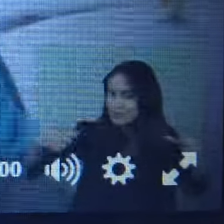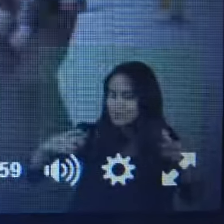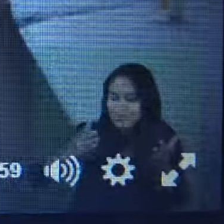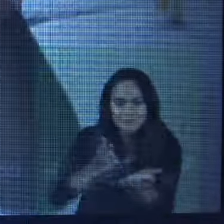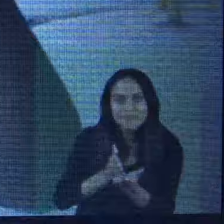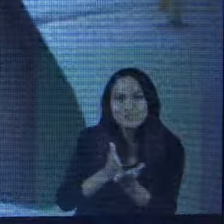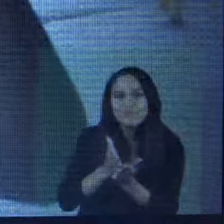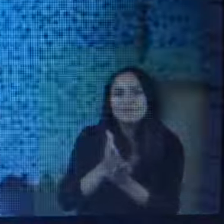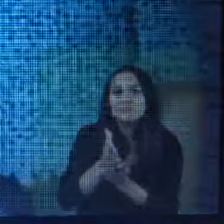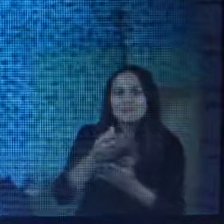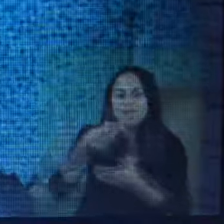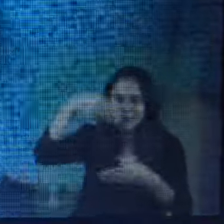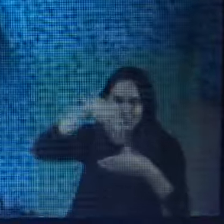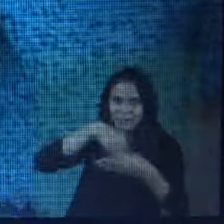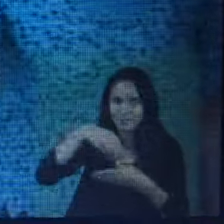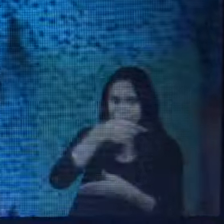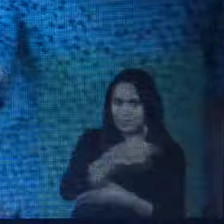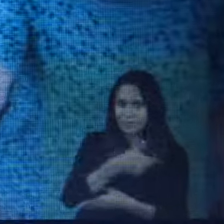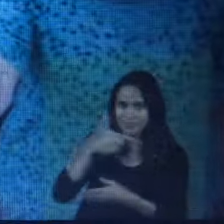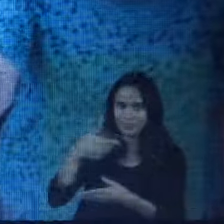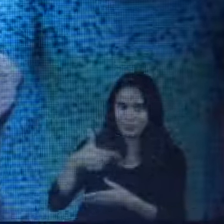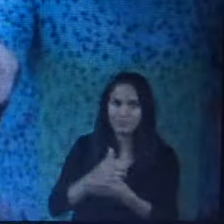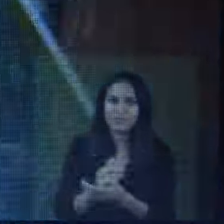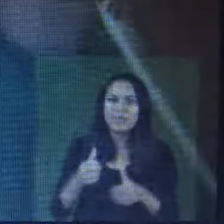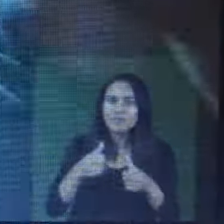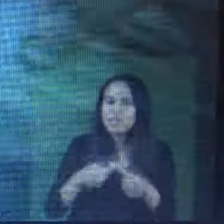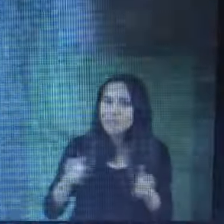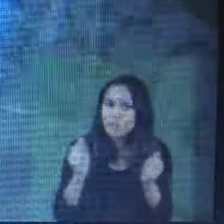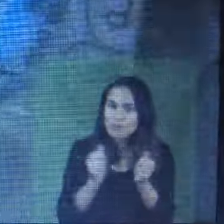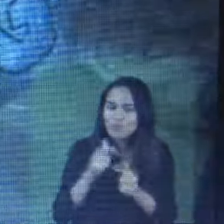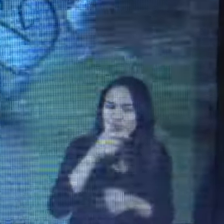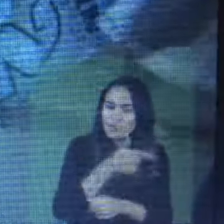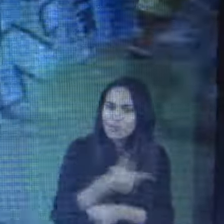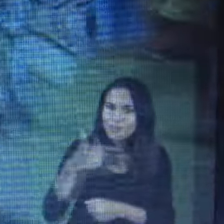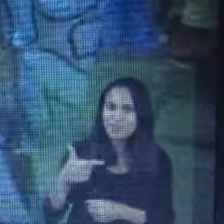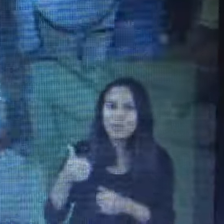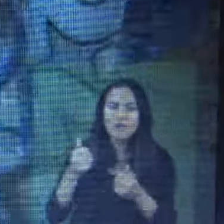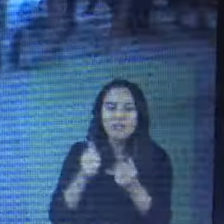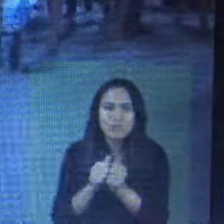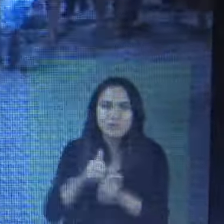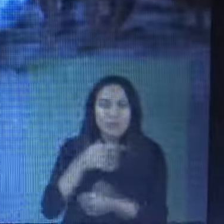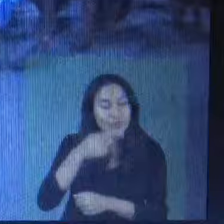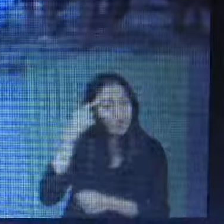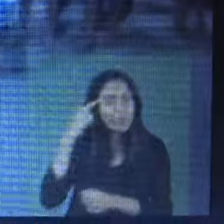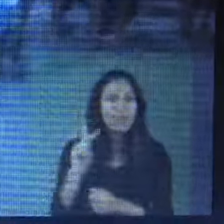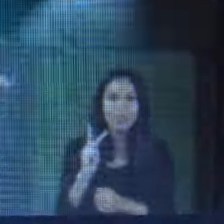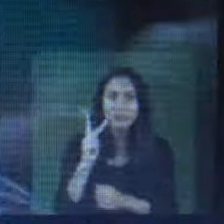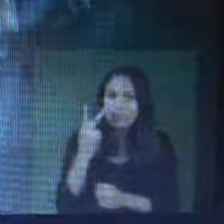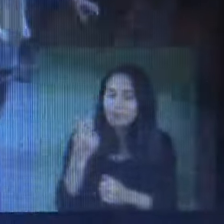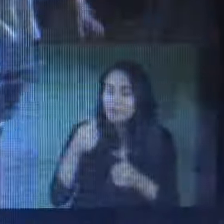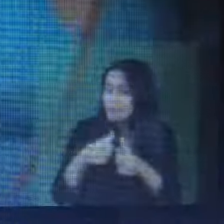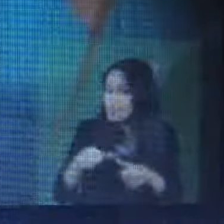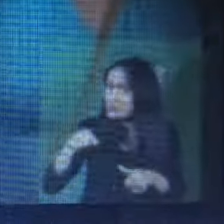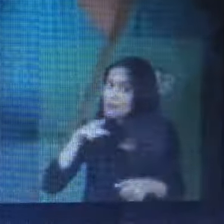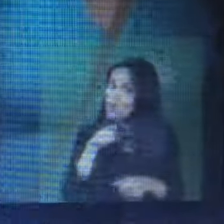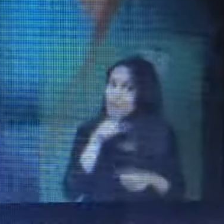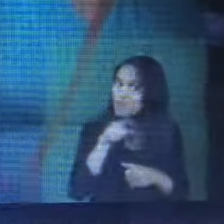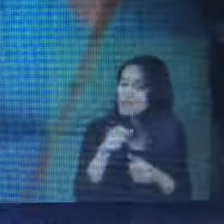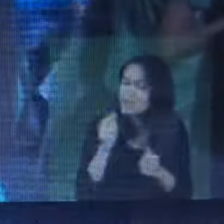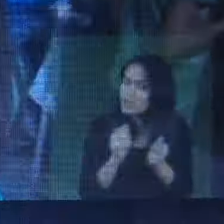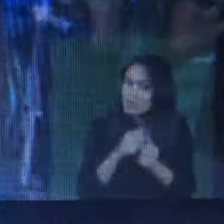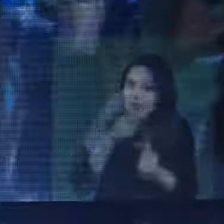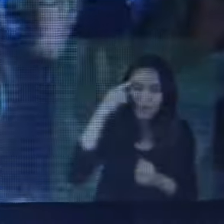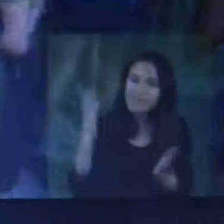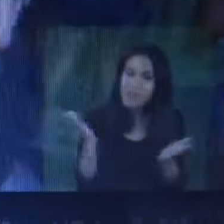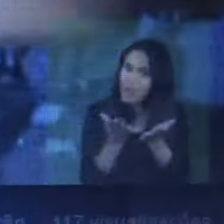filho, e Antônio de Lemos. É Vitória! A onda verde da esperança ganha as ruas de Vitória. Em